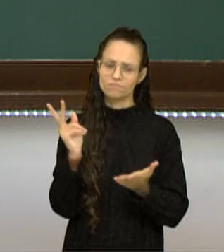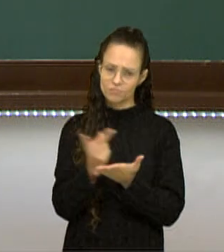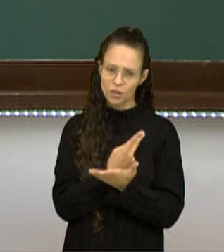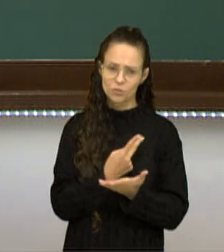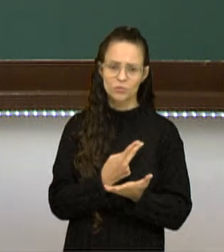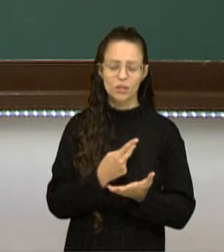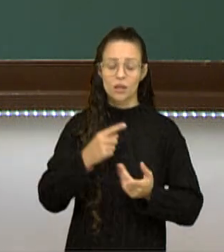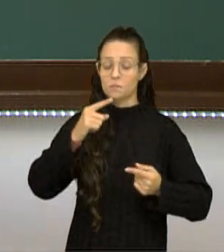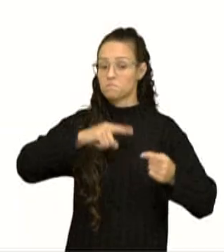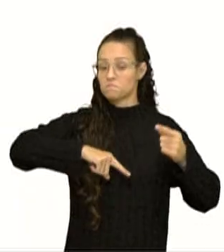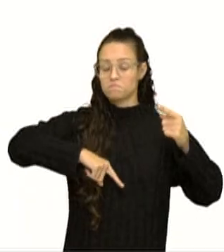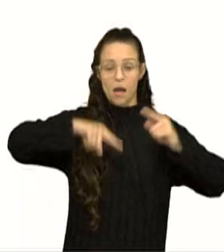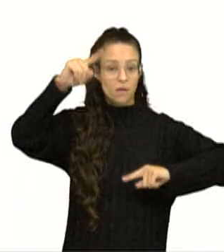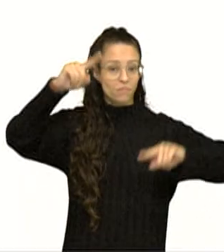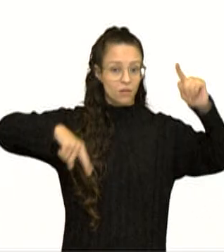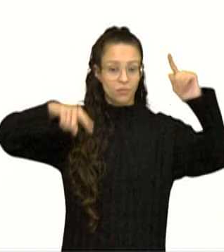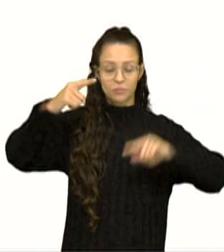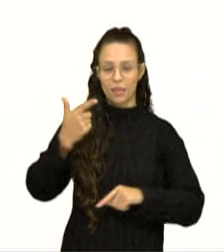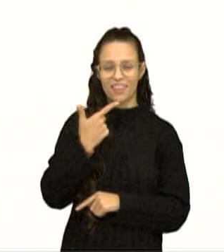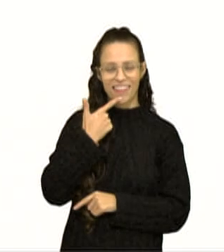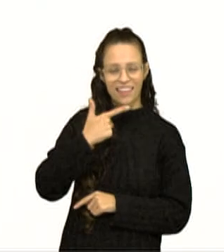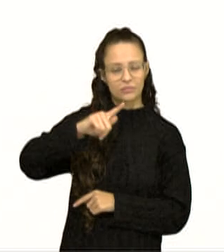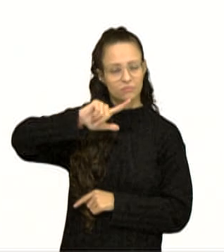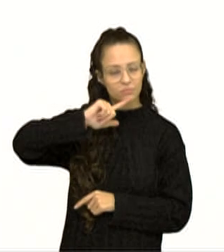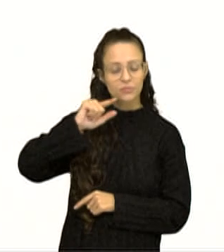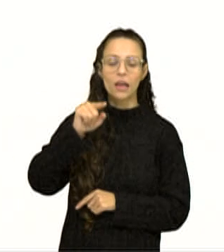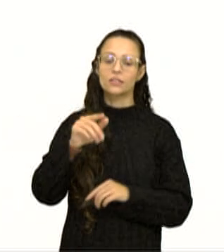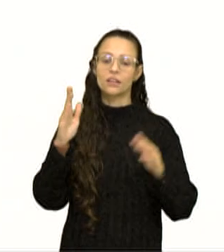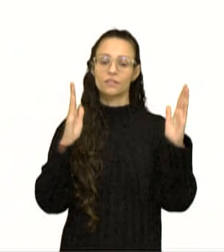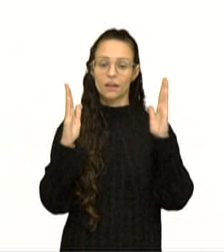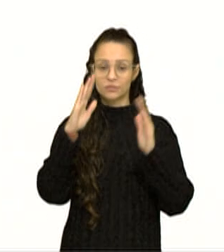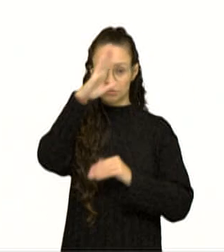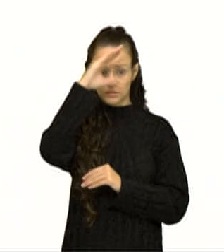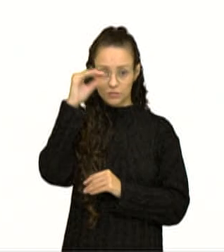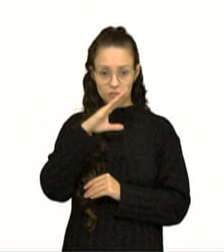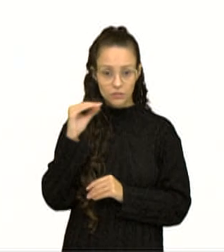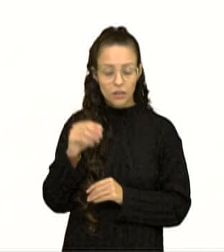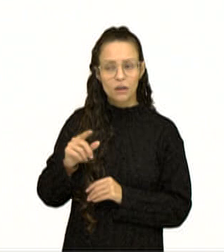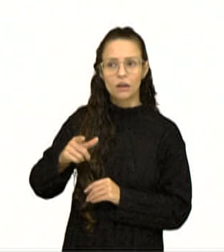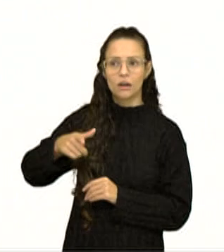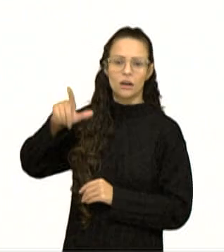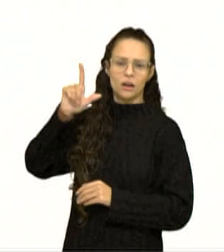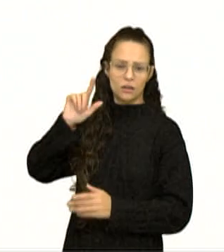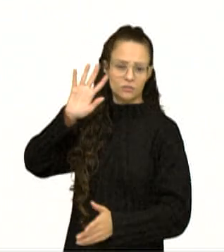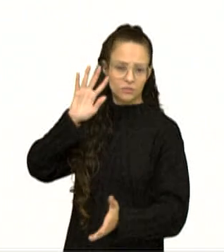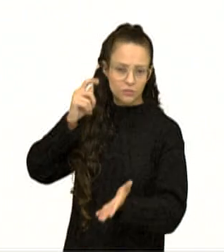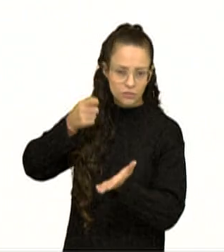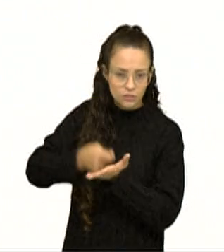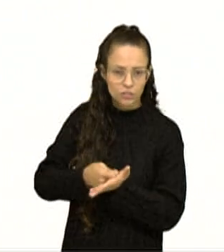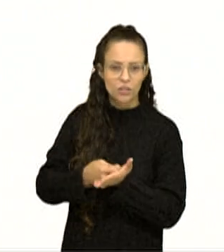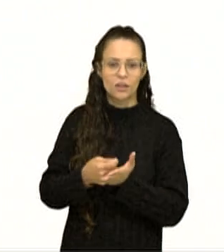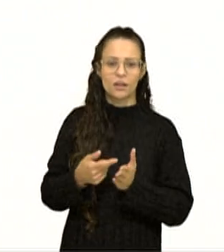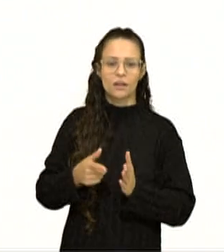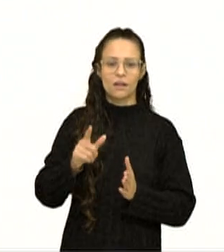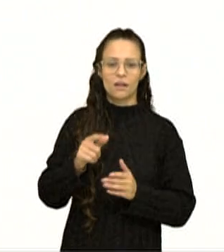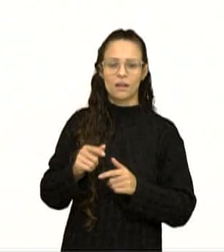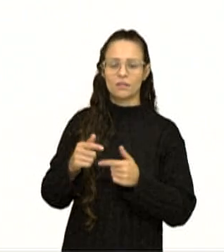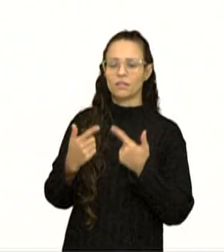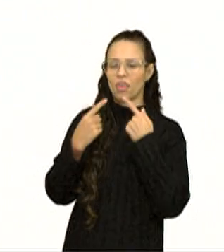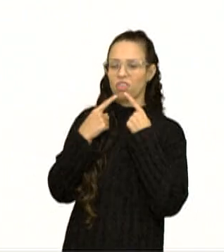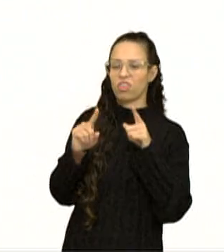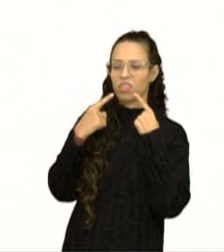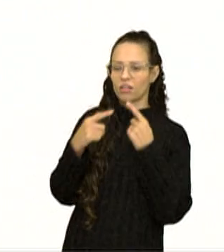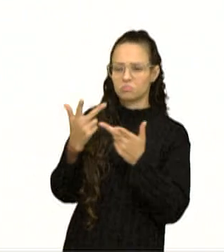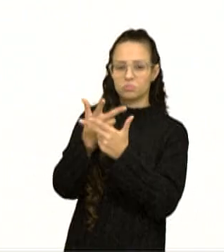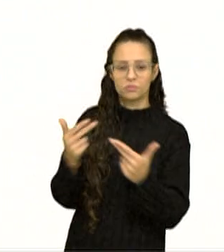mudanças súbitas de humor aí. Então, nessa fase, antes de tomar atitudes, antes de ficar descontando o mau humor nos